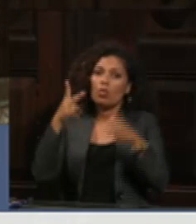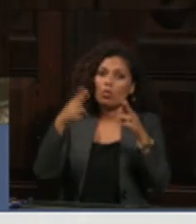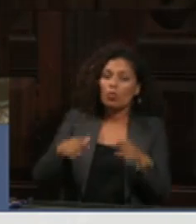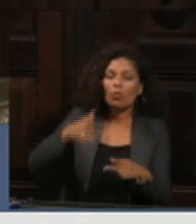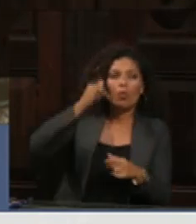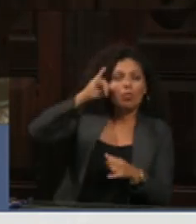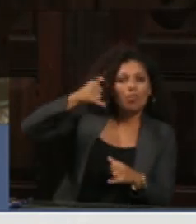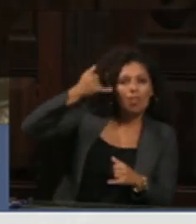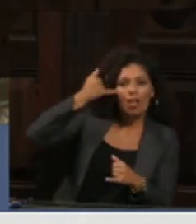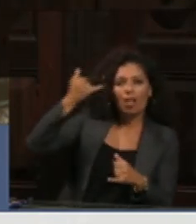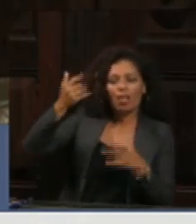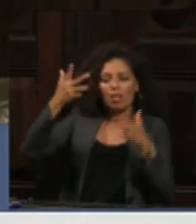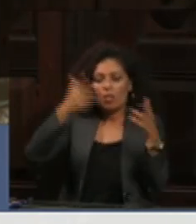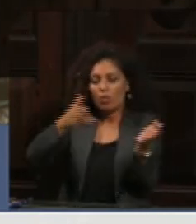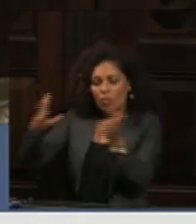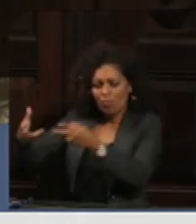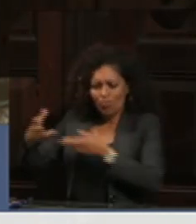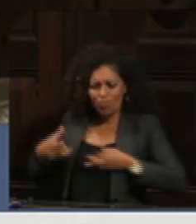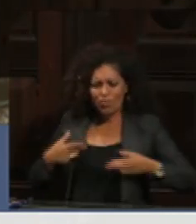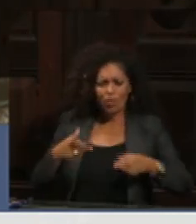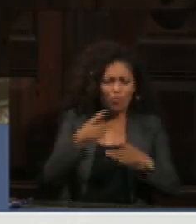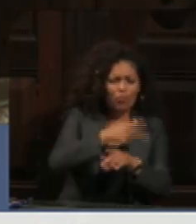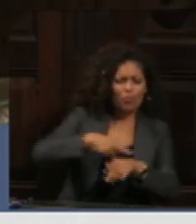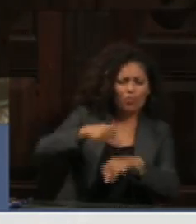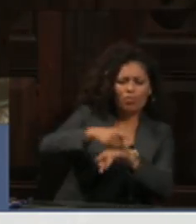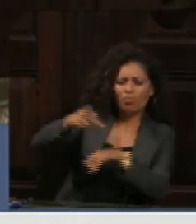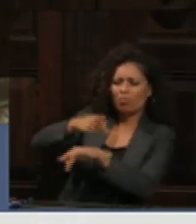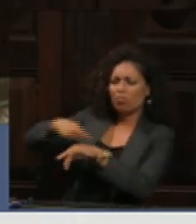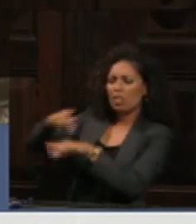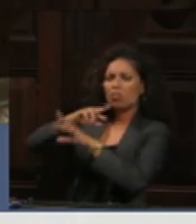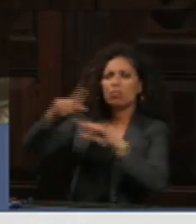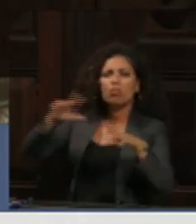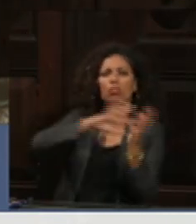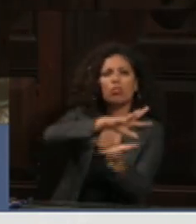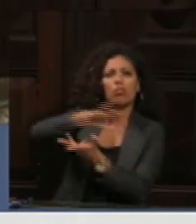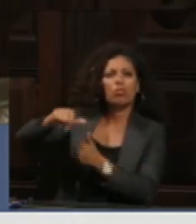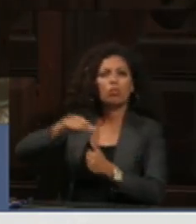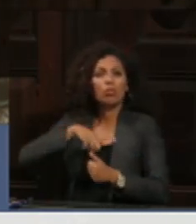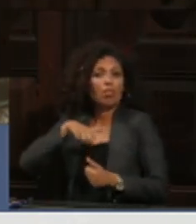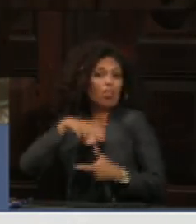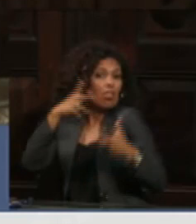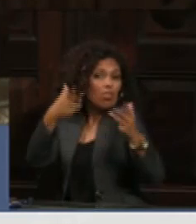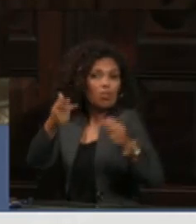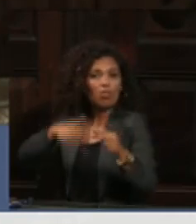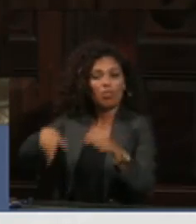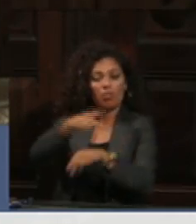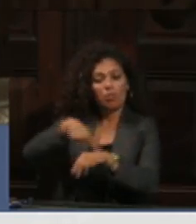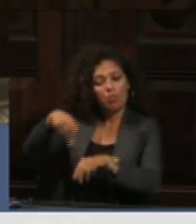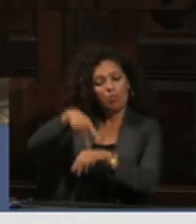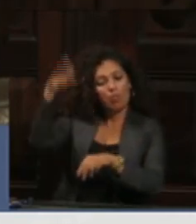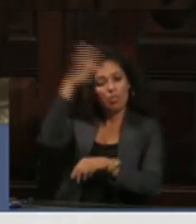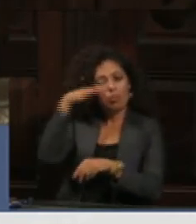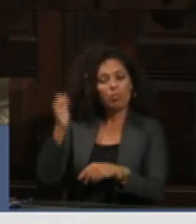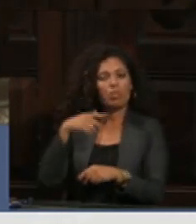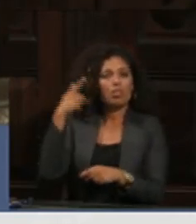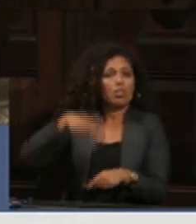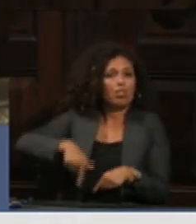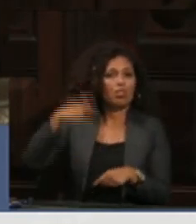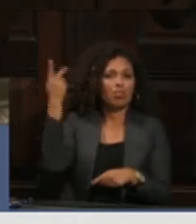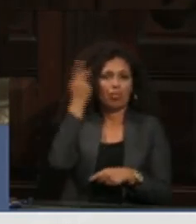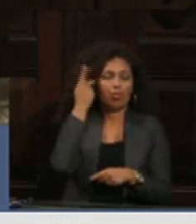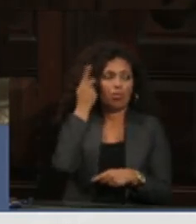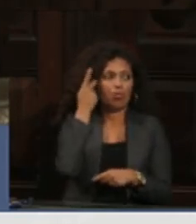como infelizmente em qualquer lugar do mundo, também estão acontecendo no Brasil. Aconteceram hoje em Suzano. É claro